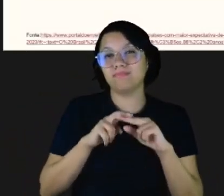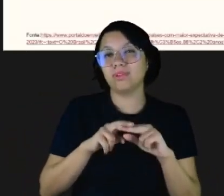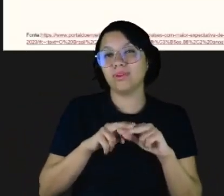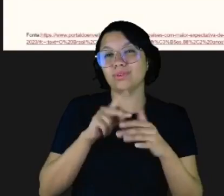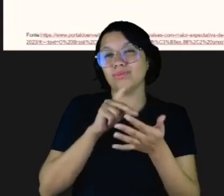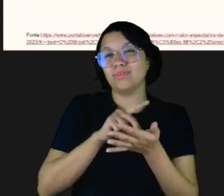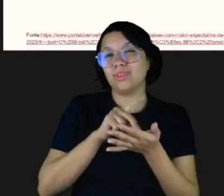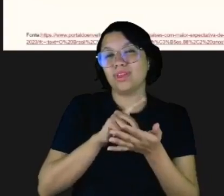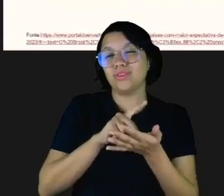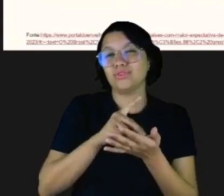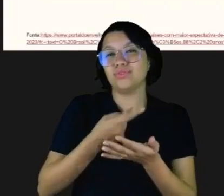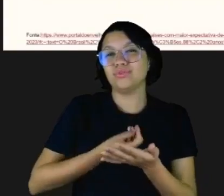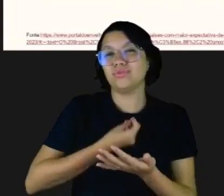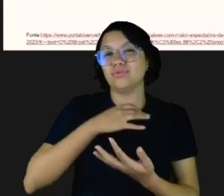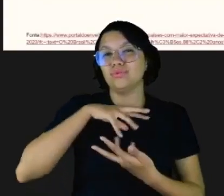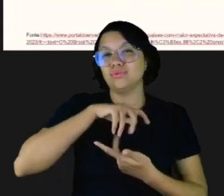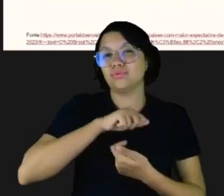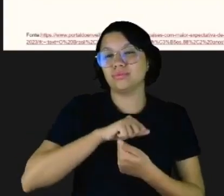vivemos no mundo.